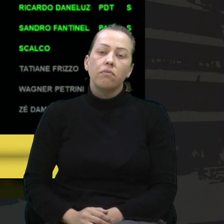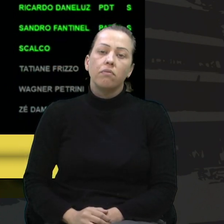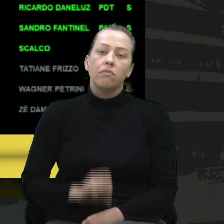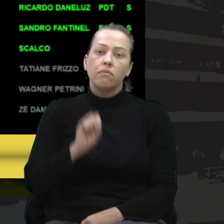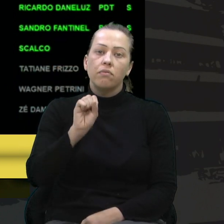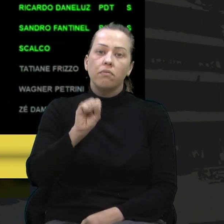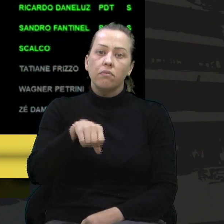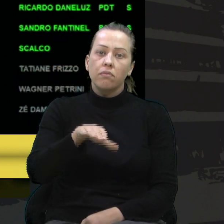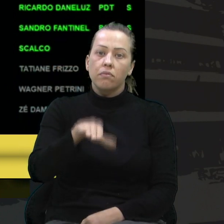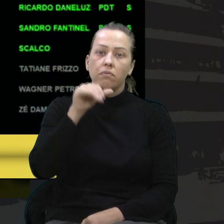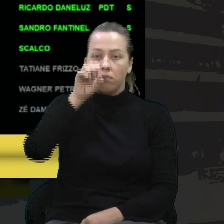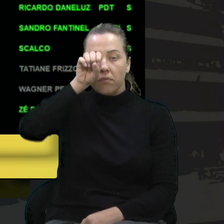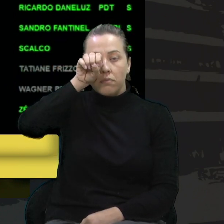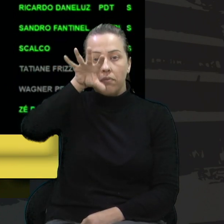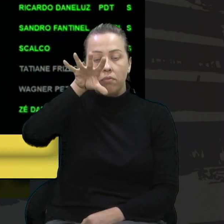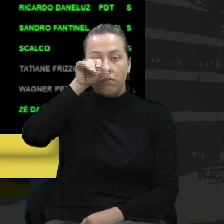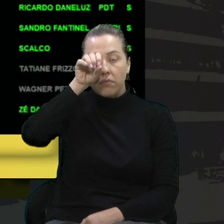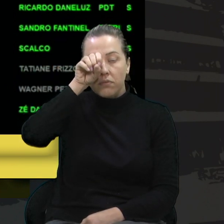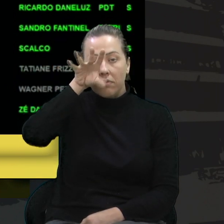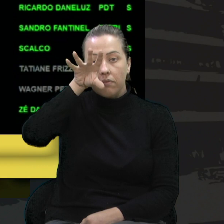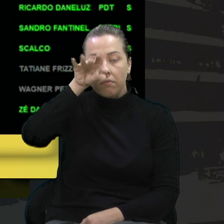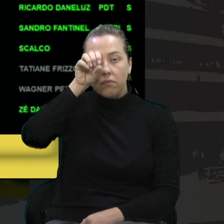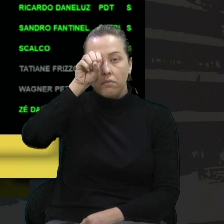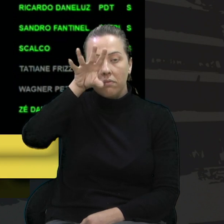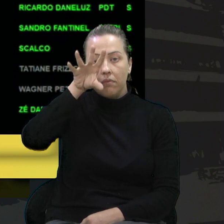Chamar novamente Fiuza, vereador Fiuza.